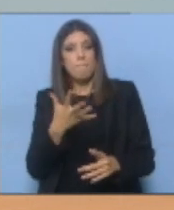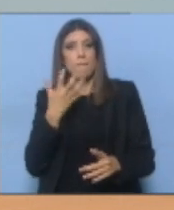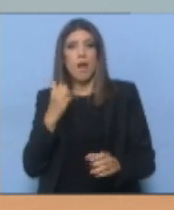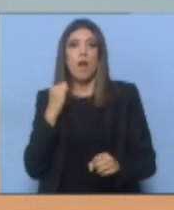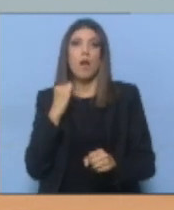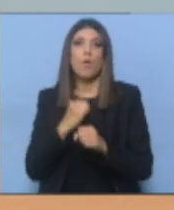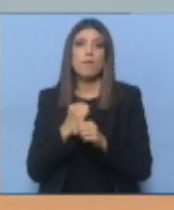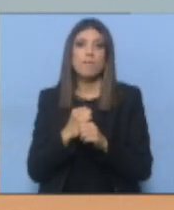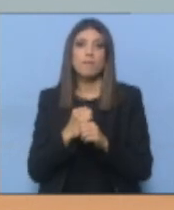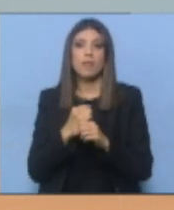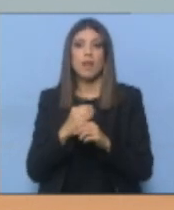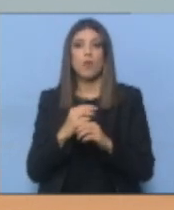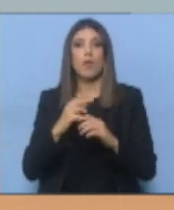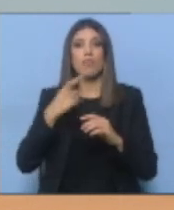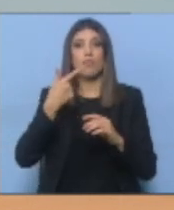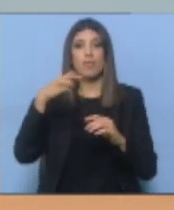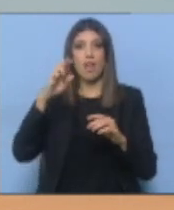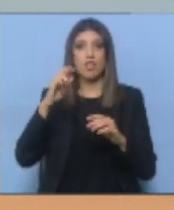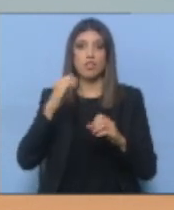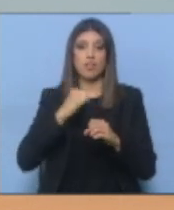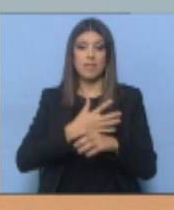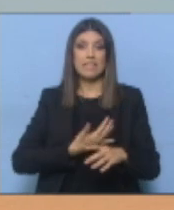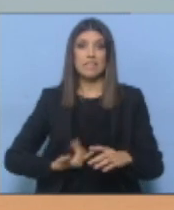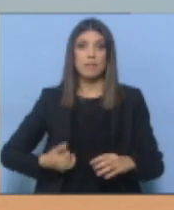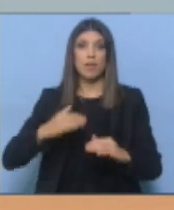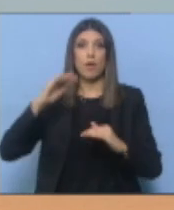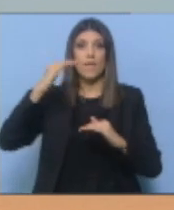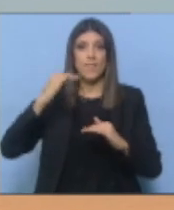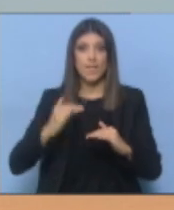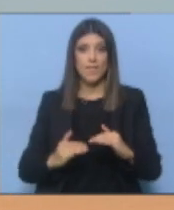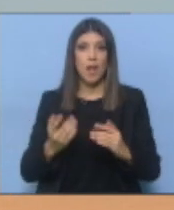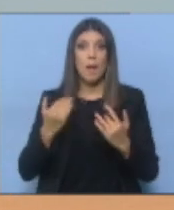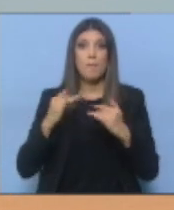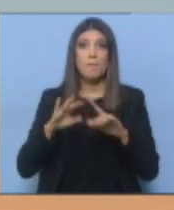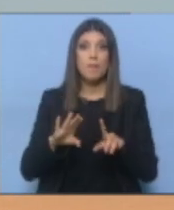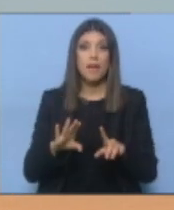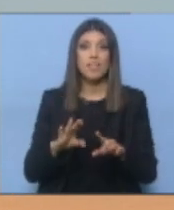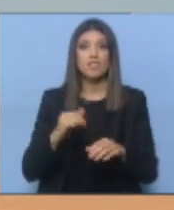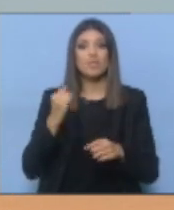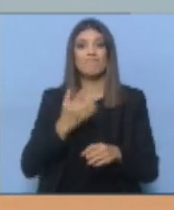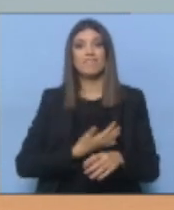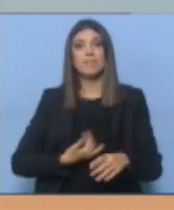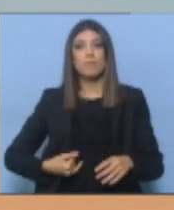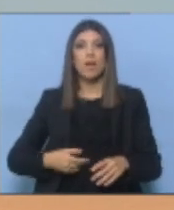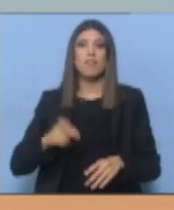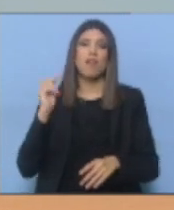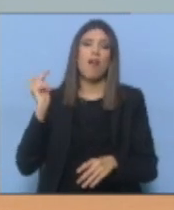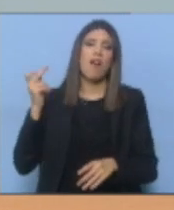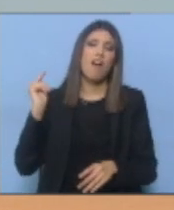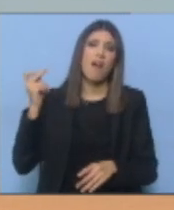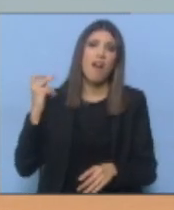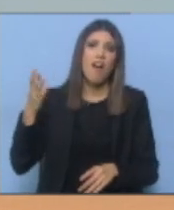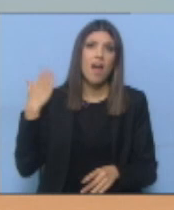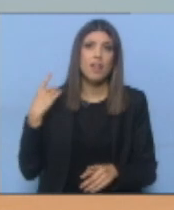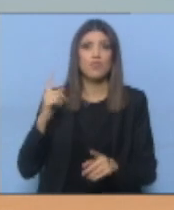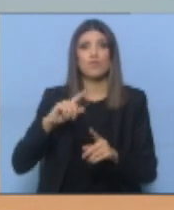de desemprego ter vindo a decrescer nos últimos anos, o mesmo não se verifica para aqueles que são os desempregados de longa duração, que são pessoas que já estão desempregadas há mais de